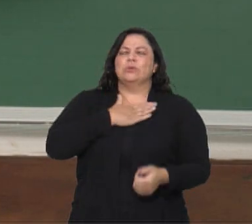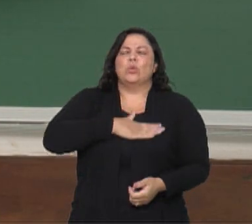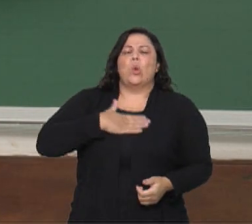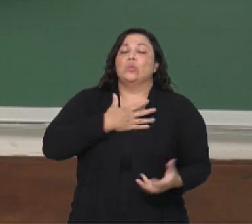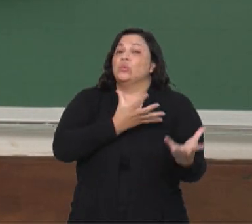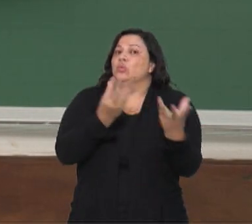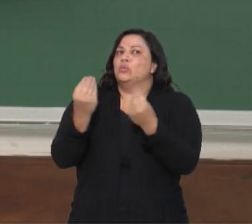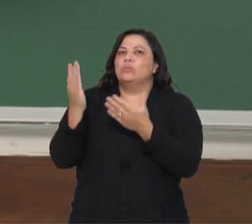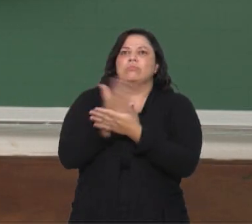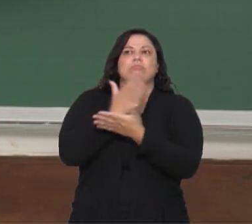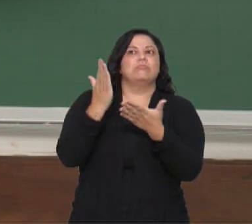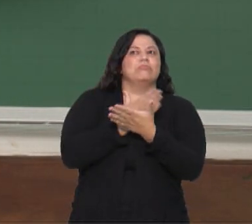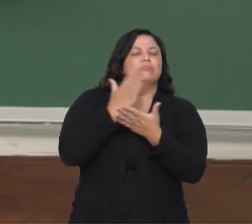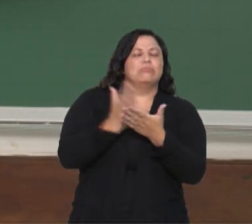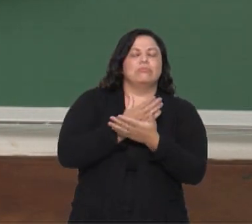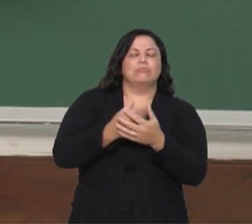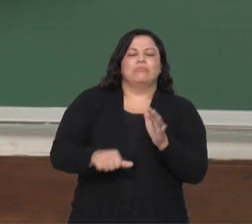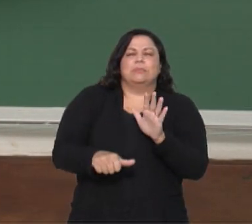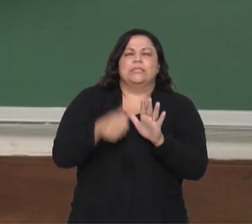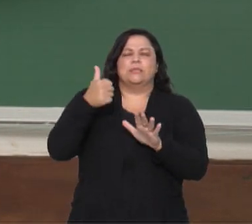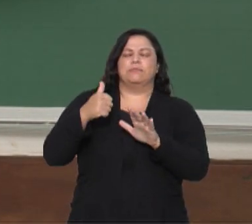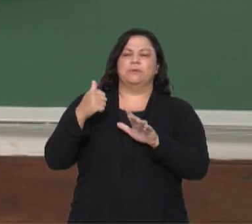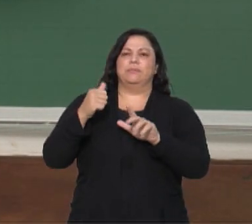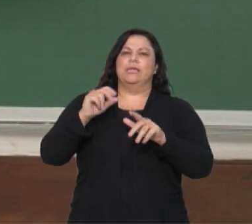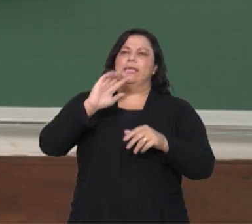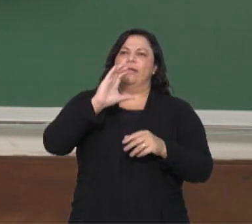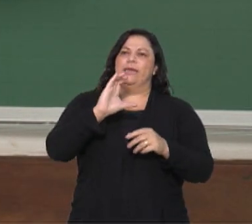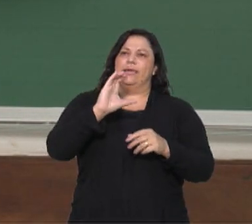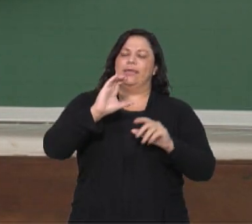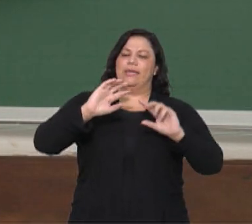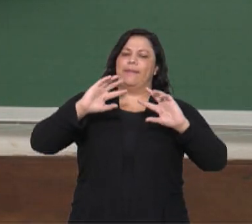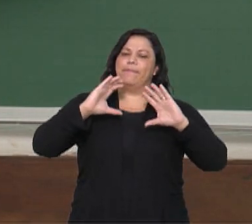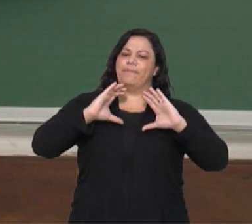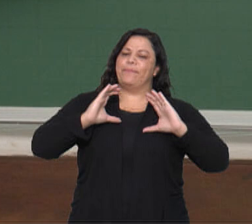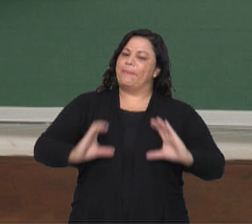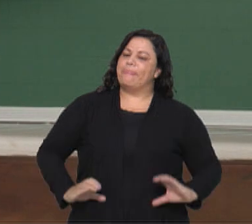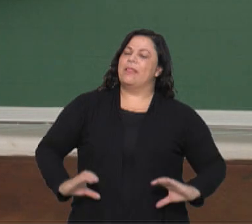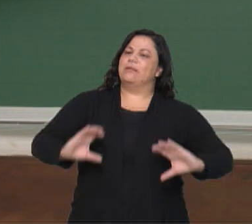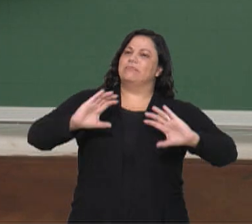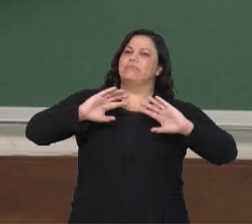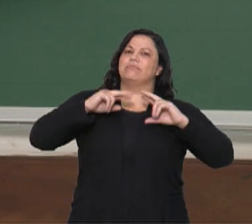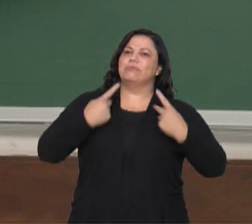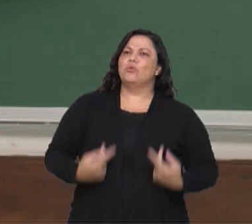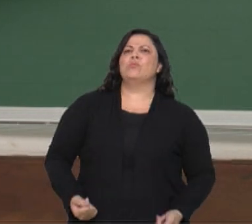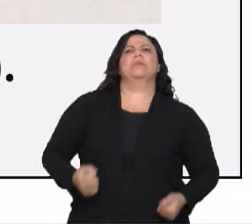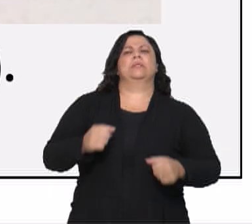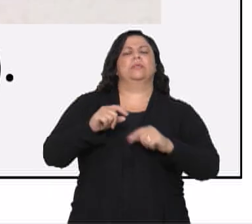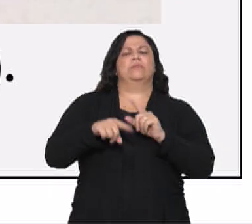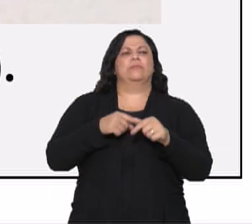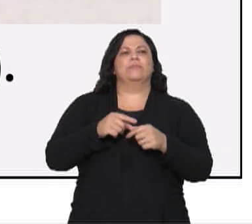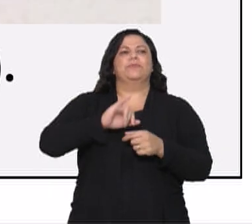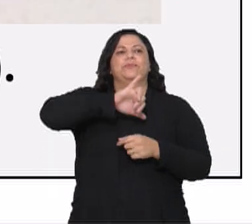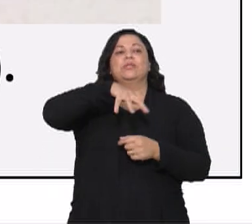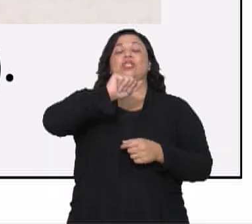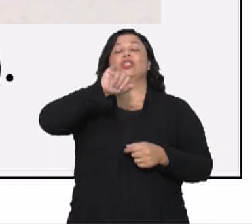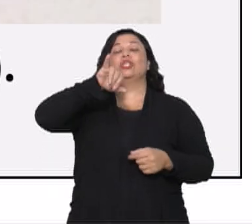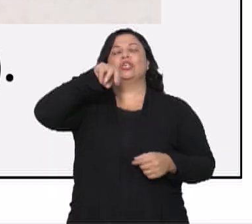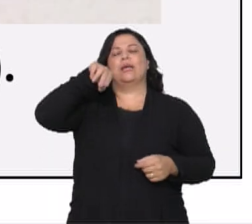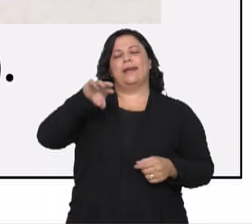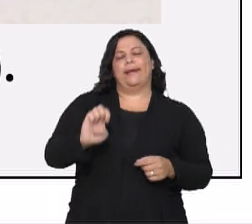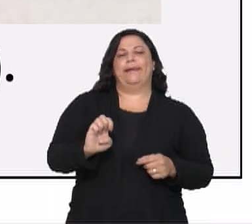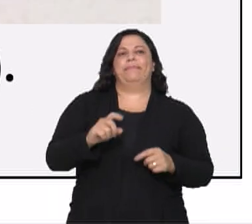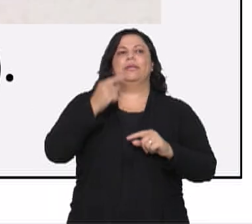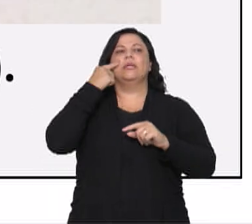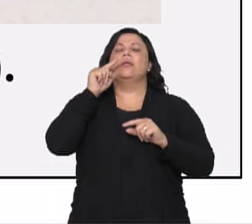sala. Chama-se As Primeiras Civilizações, do historiador Jaime Pinsky. Olha a população humana há 8.000 anos antes de